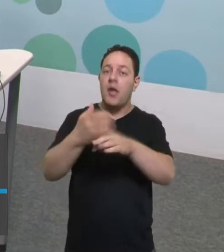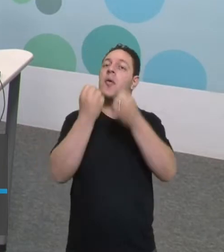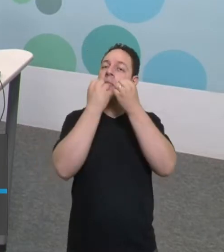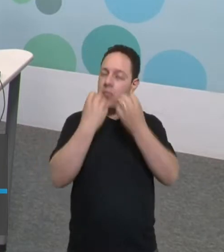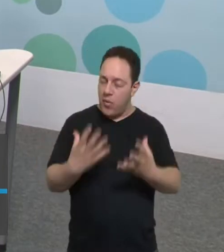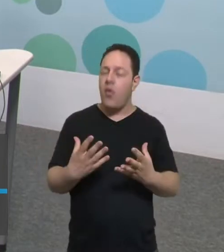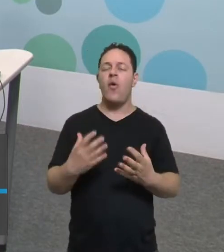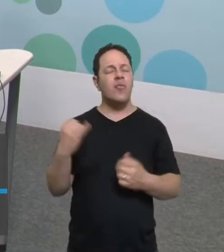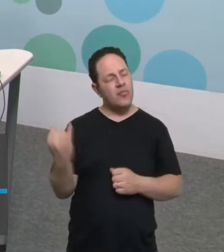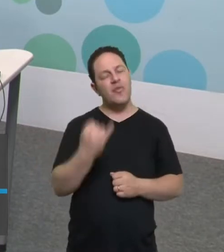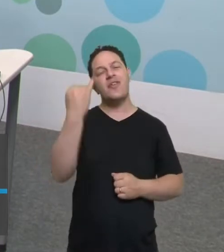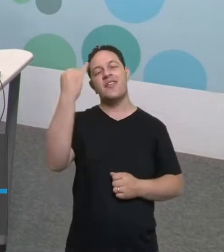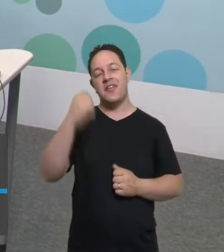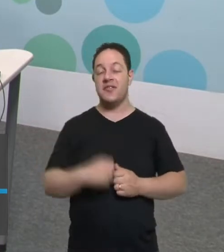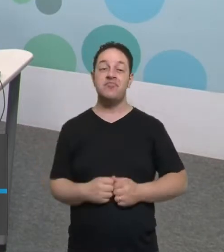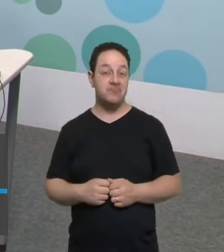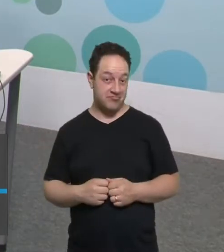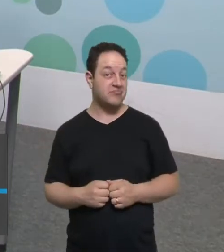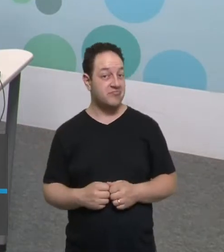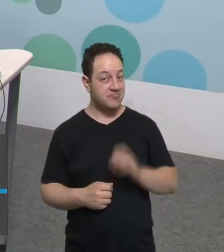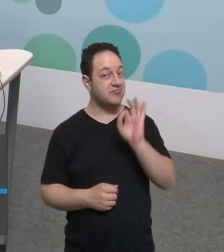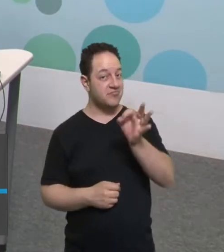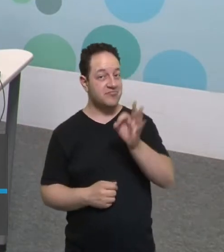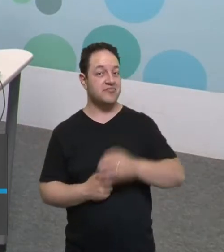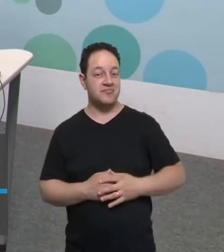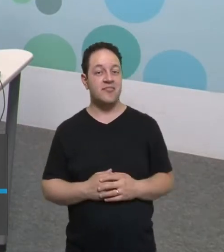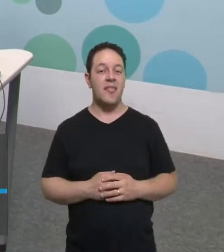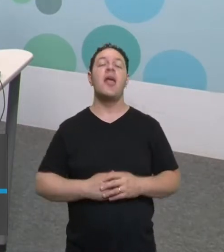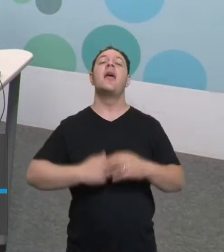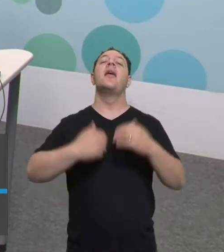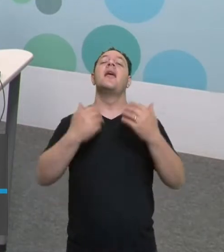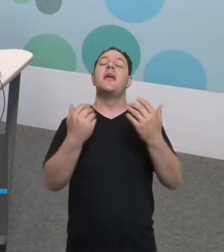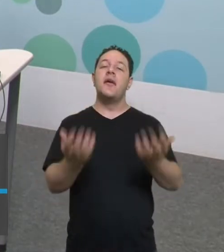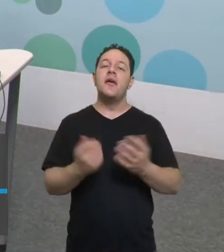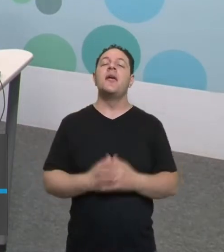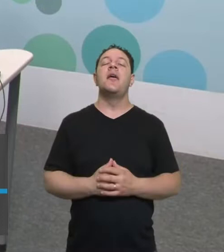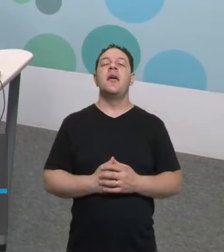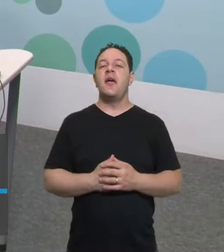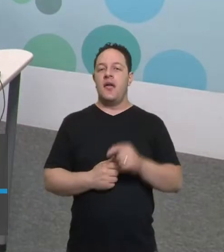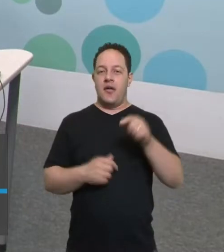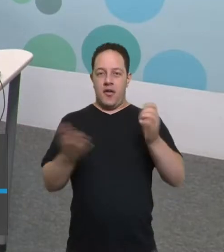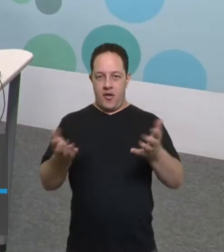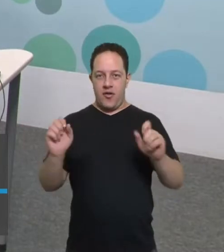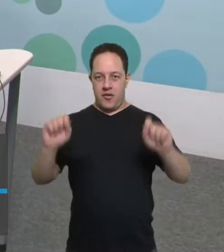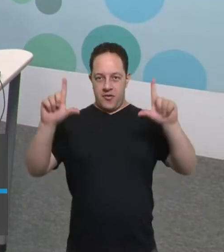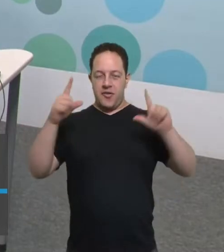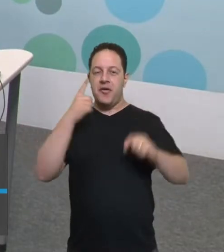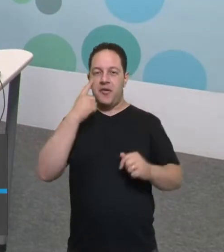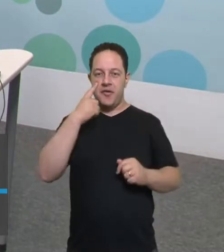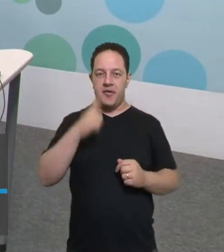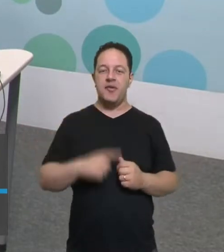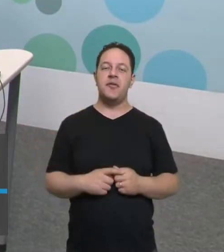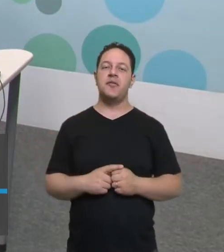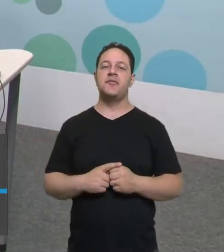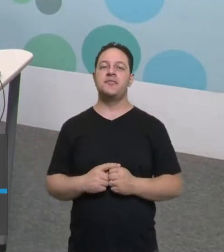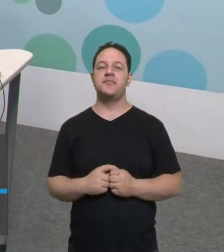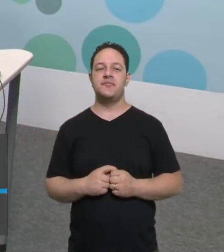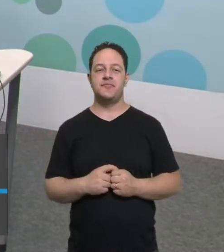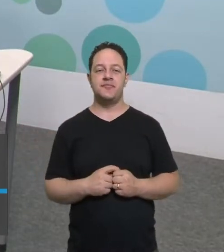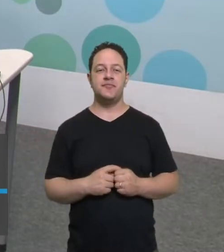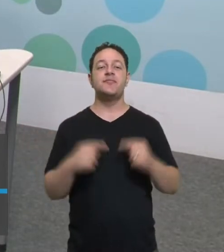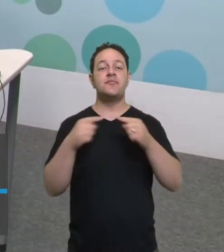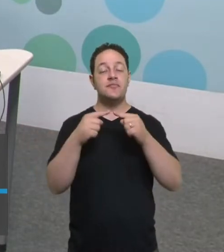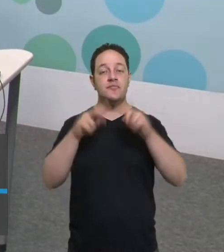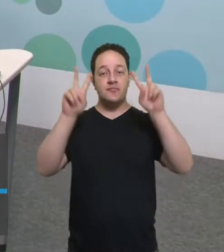destacar aqui muito bem isso mesmo e aí veja só no slide agora a gente fala um pouquinho então do